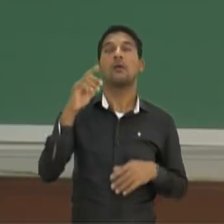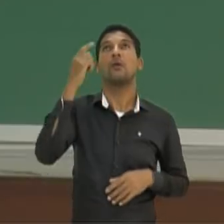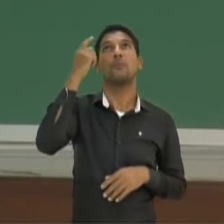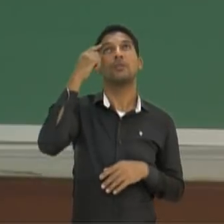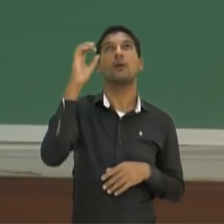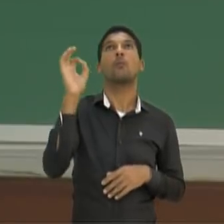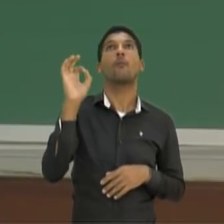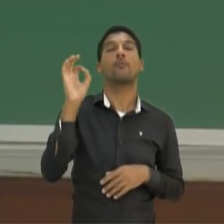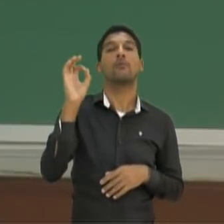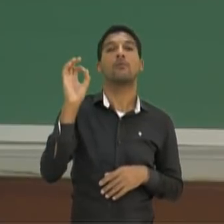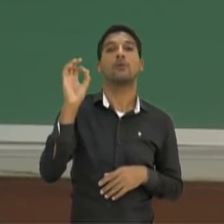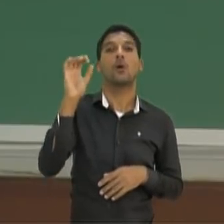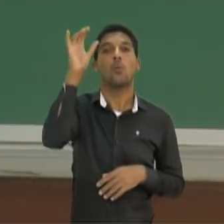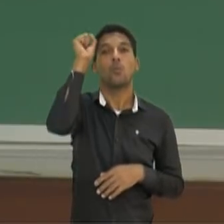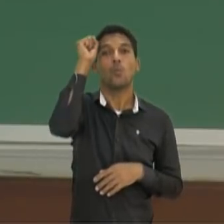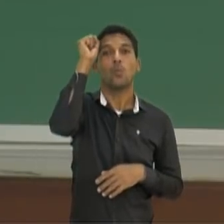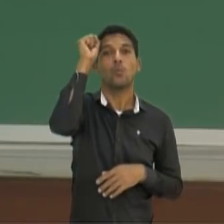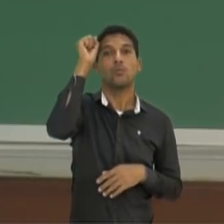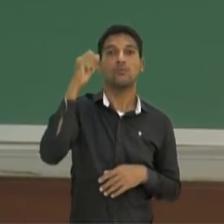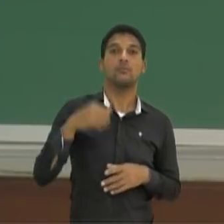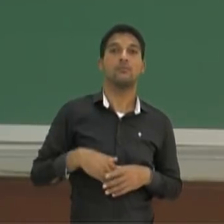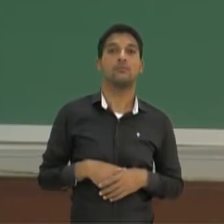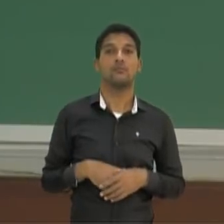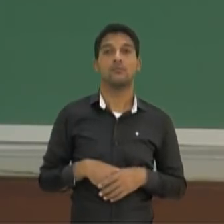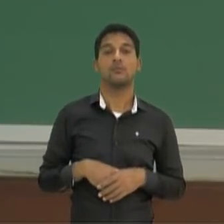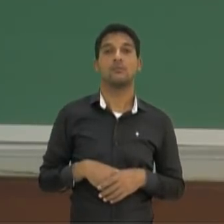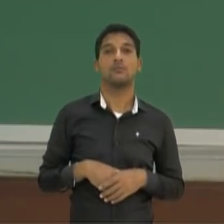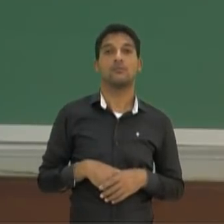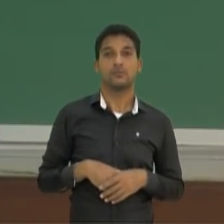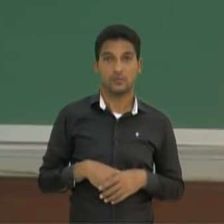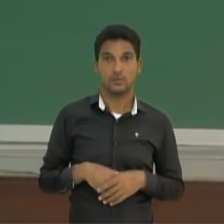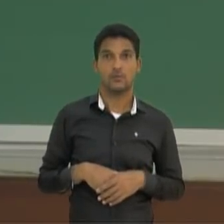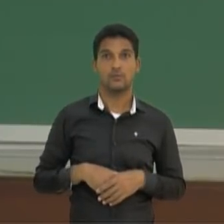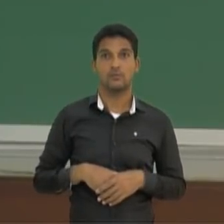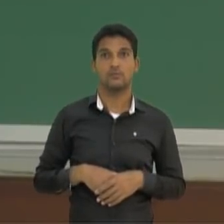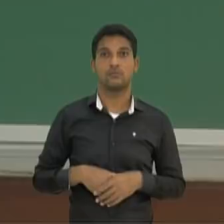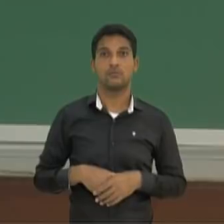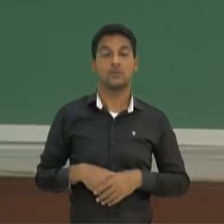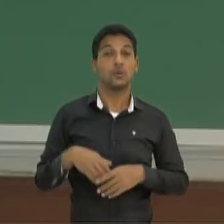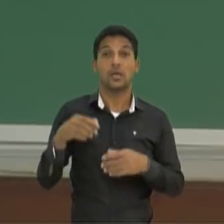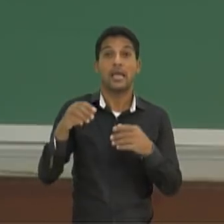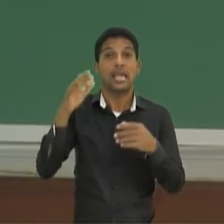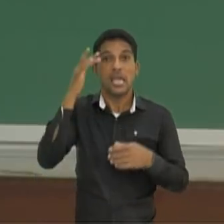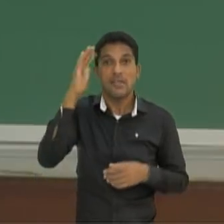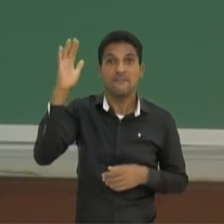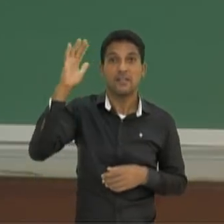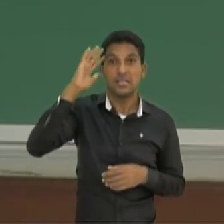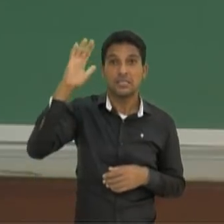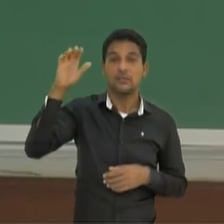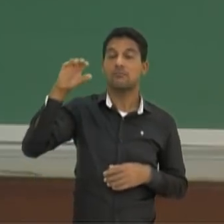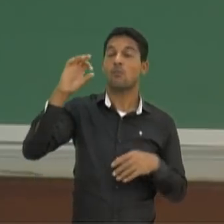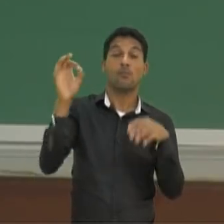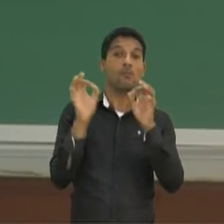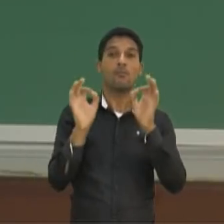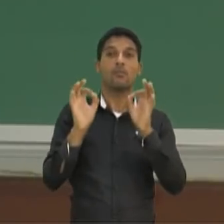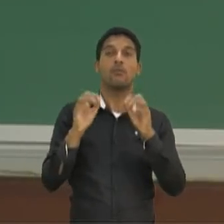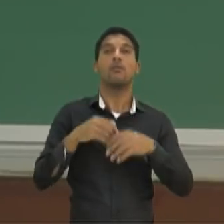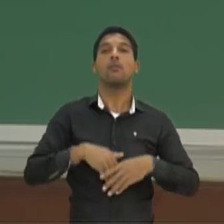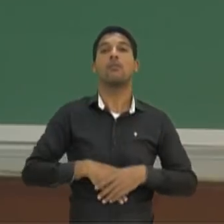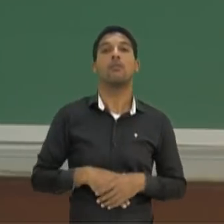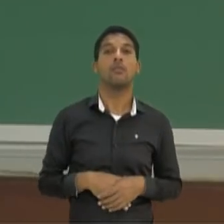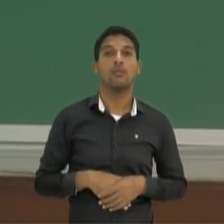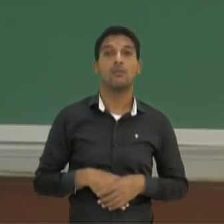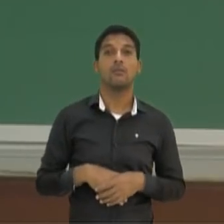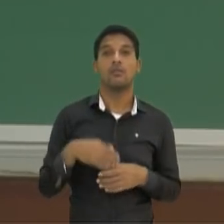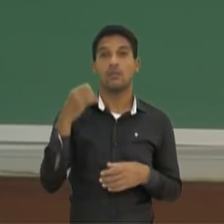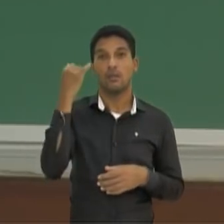quer nem pensar. Quer dizer, ele faz a negação da negação do que seria a reflexão, né? Uma ação tão necessária para a gente começar